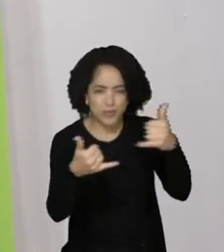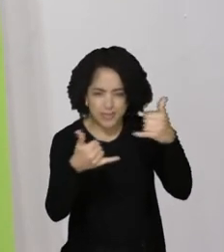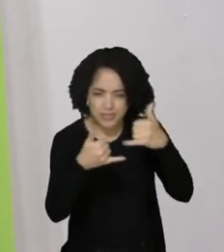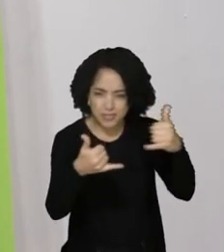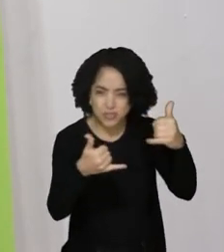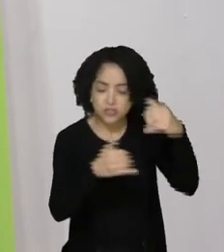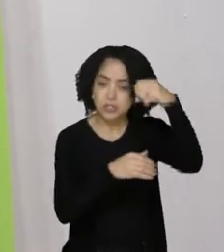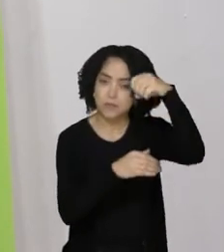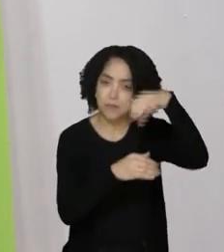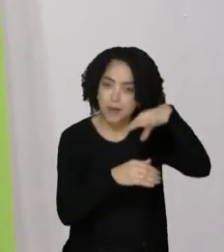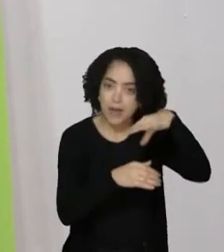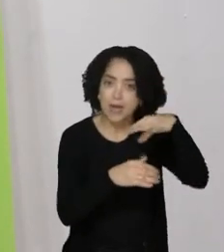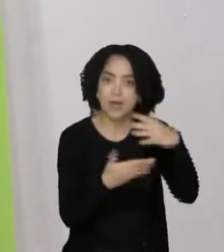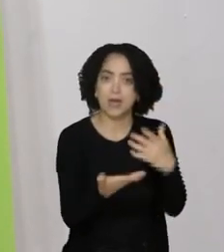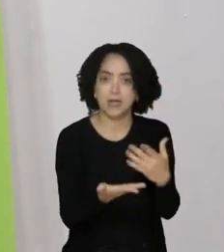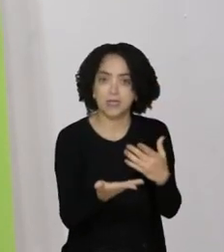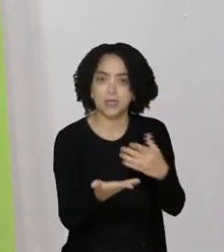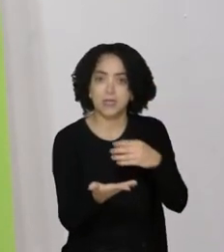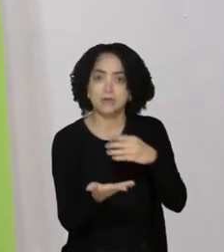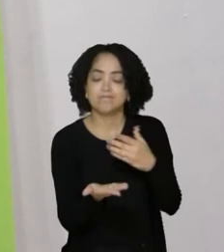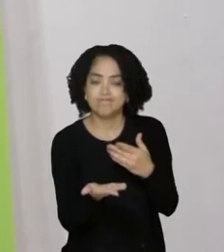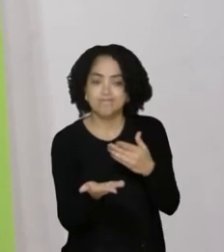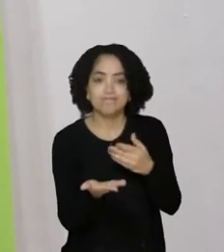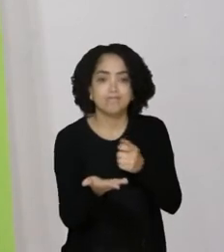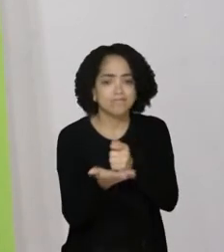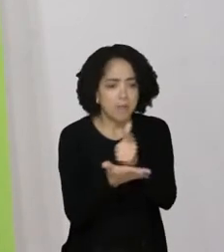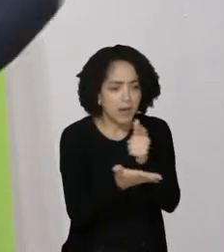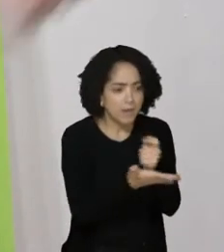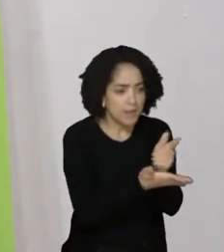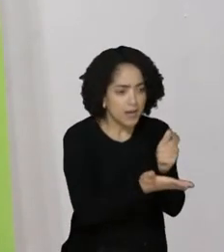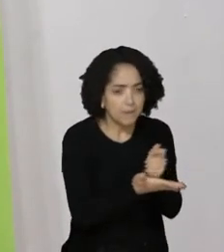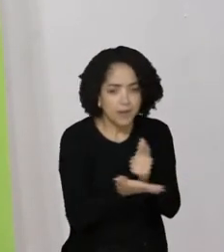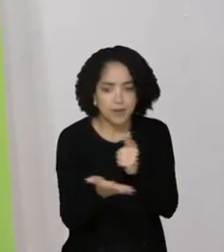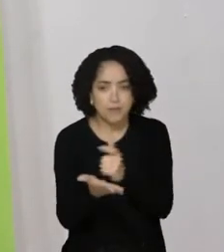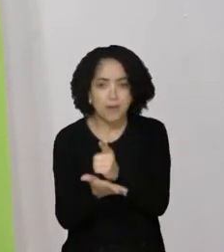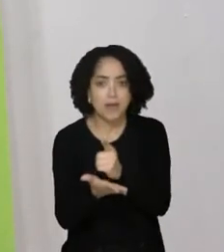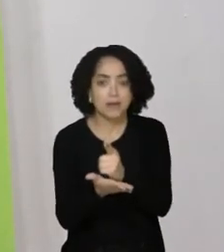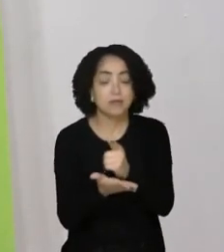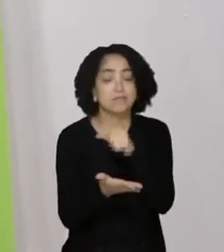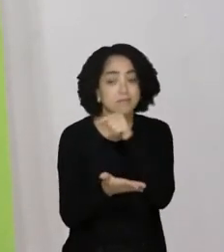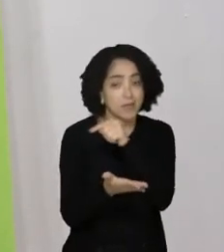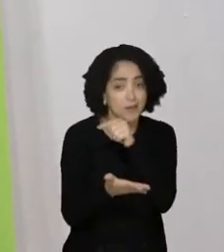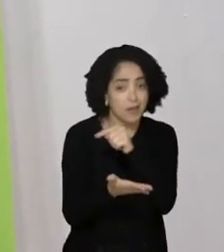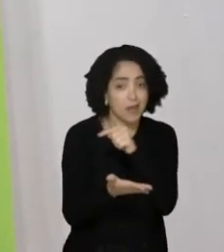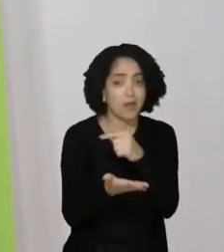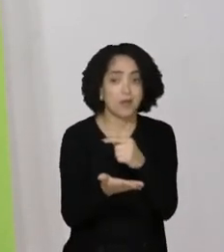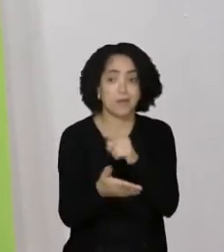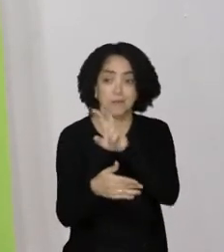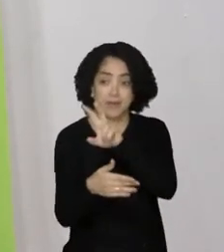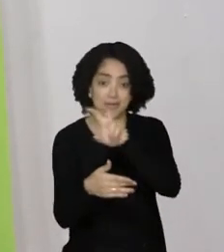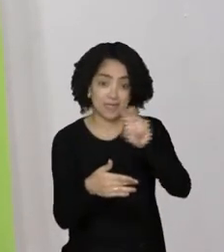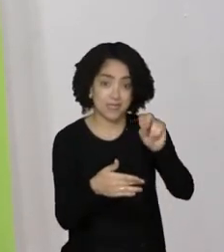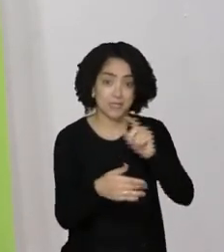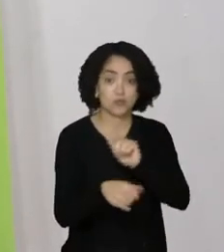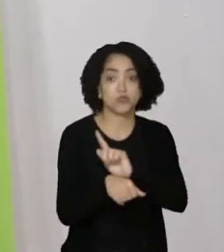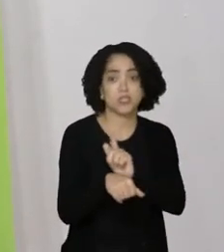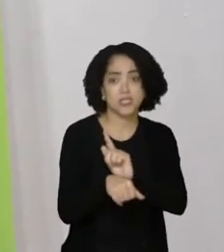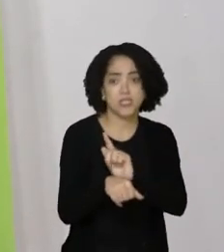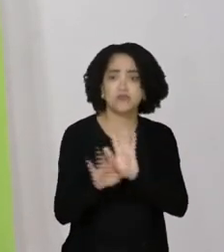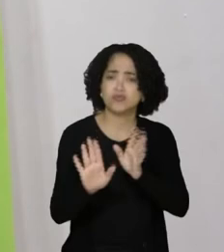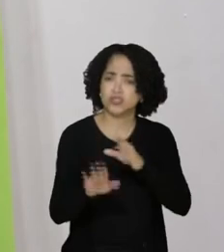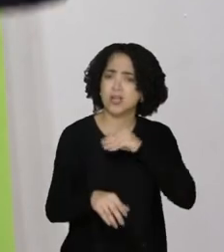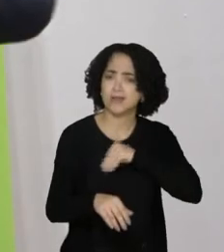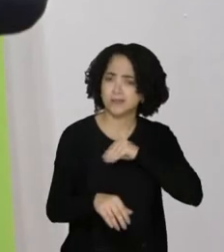tirando o último que tem para pagar energia para pagar gratificação para 500 gerentes que já ganham ótimo